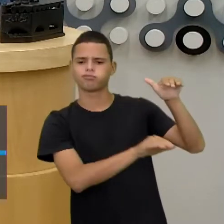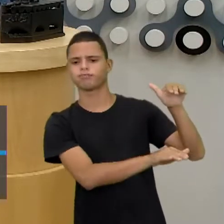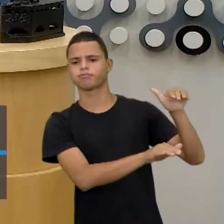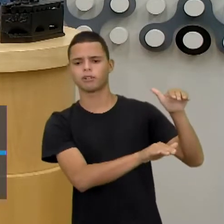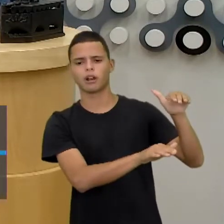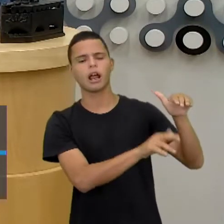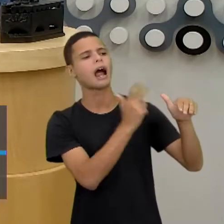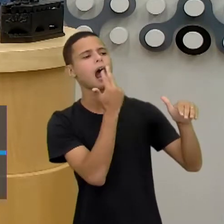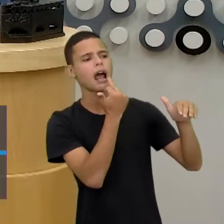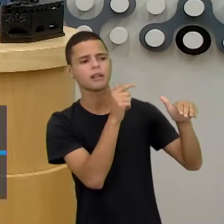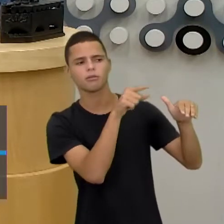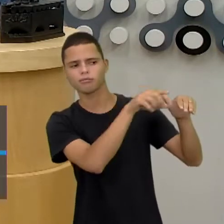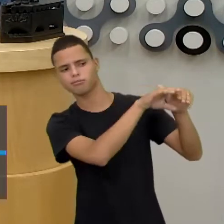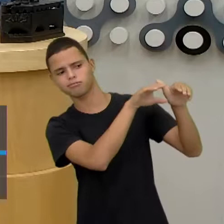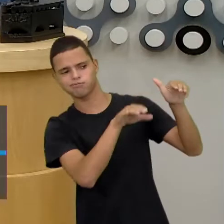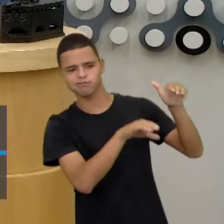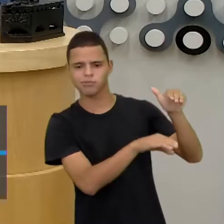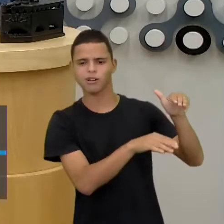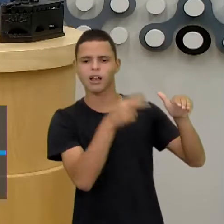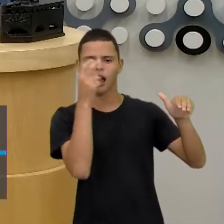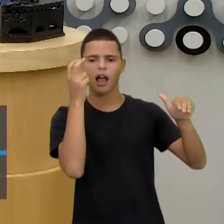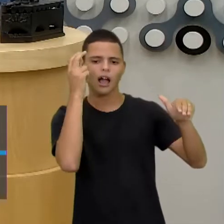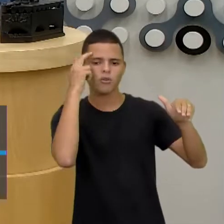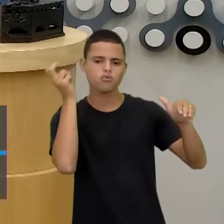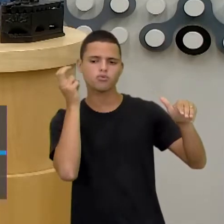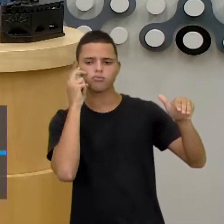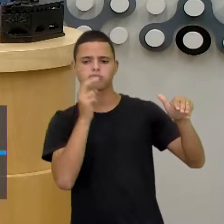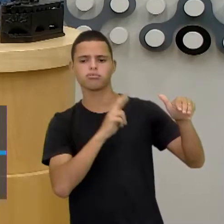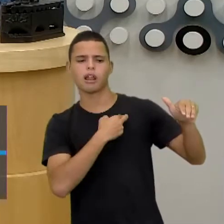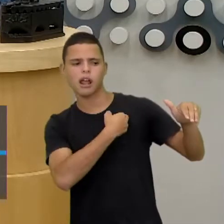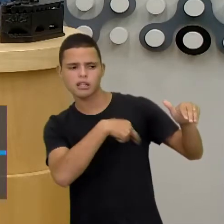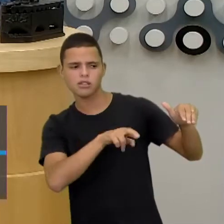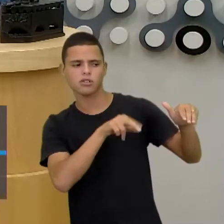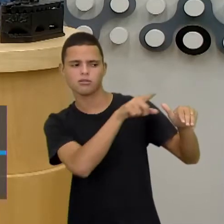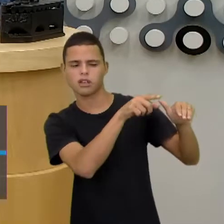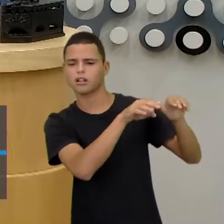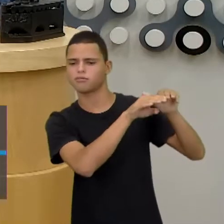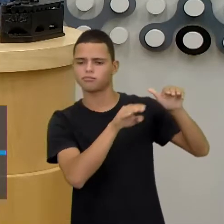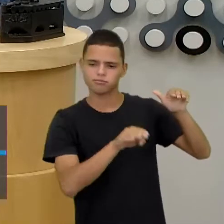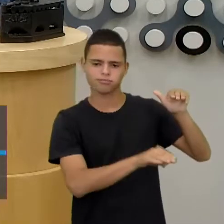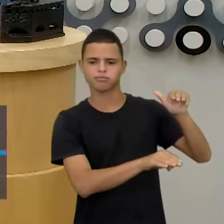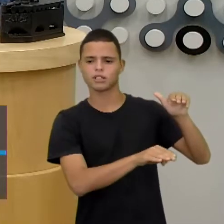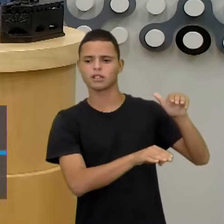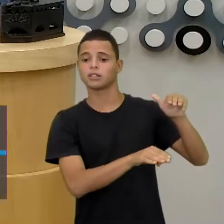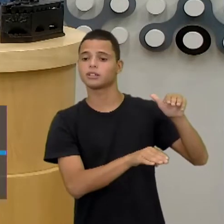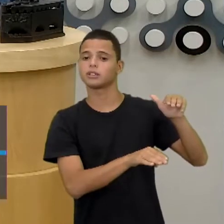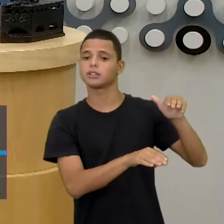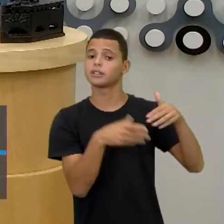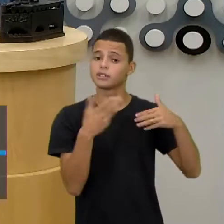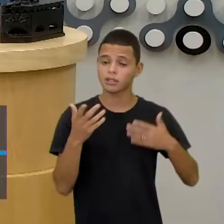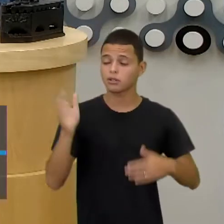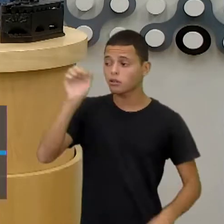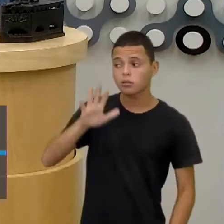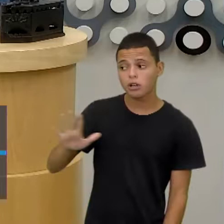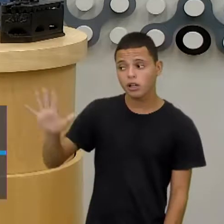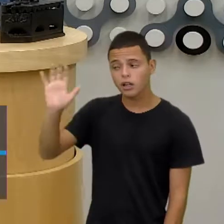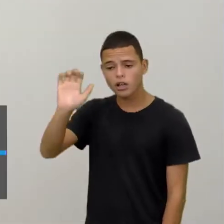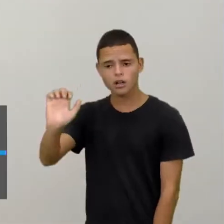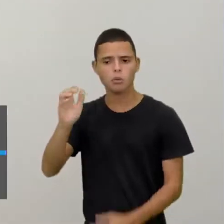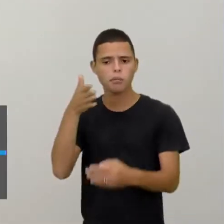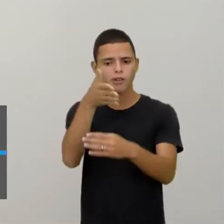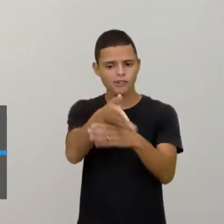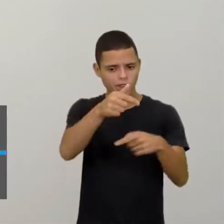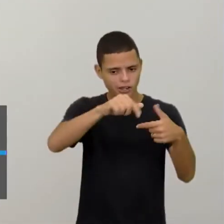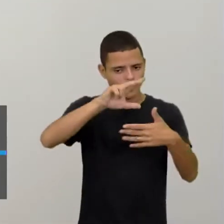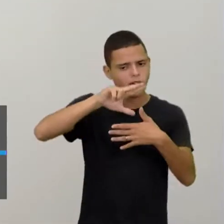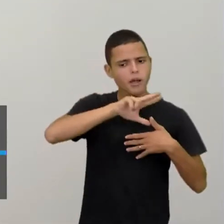é inferior, a cultura, a religião, tudo deles é inferior, né? Então quando o europeu ele chega aqui na América, ele